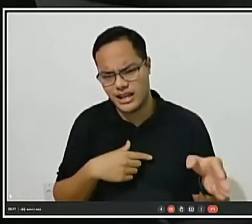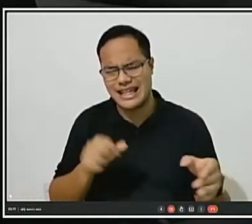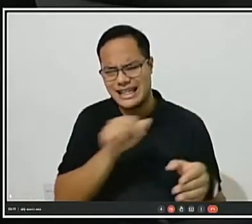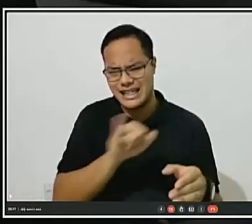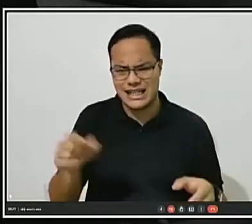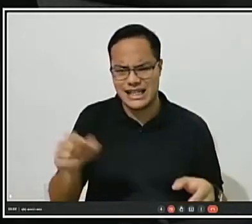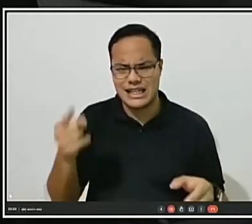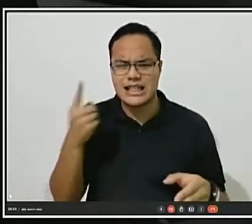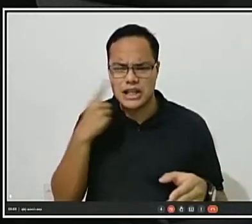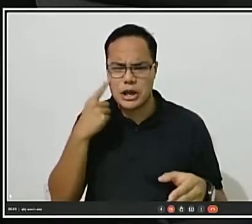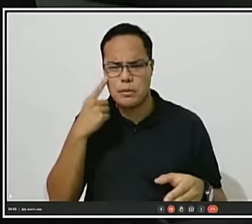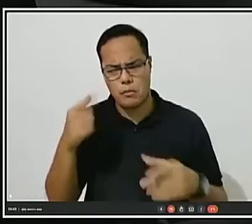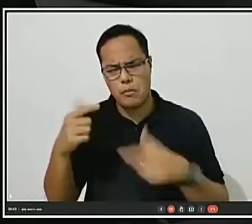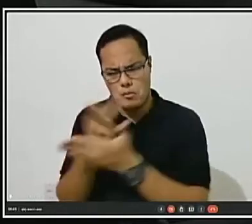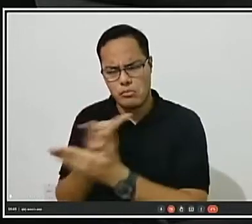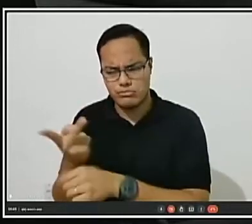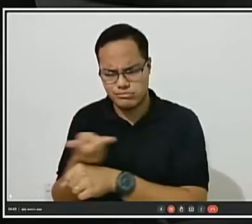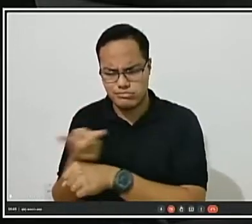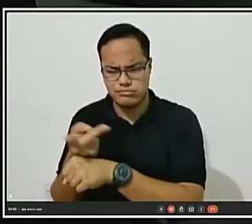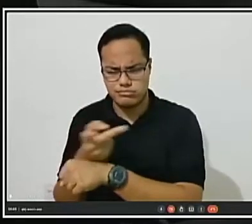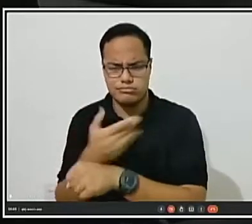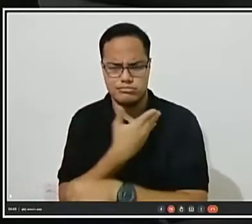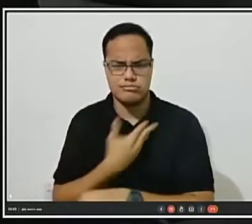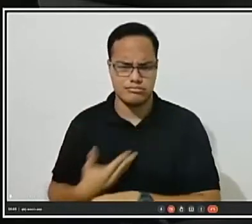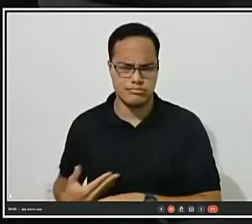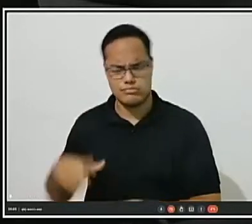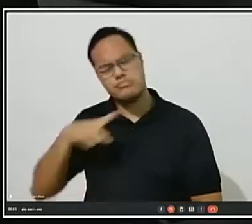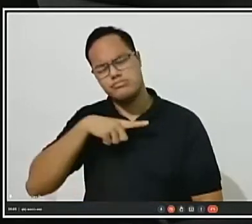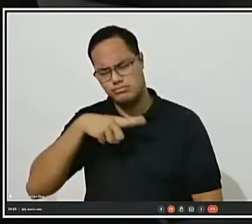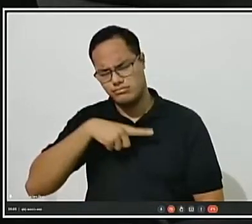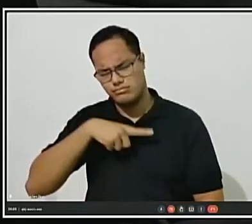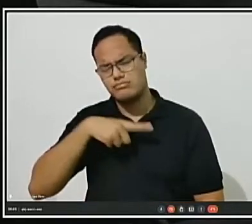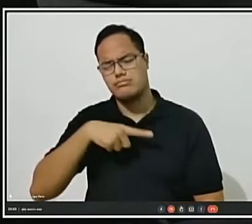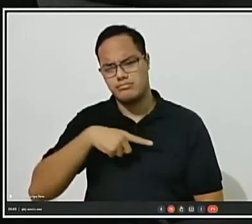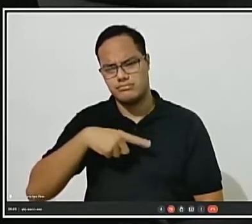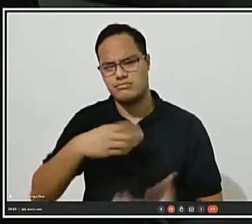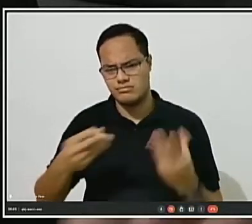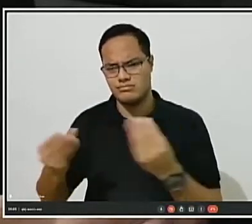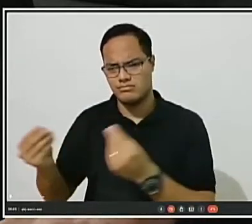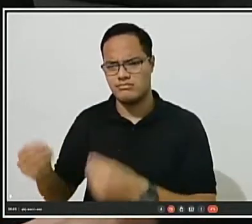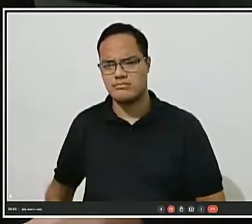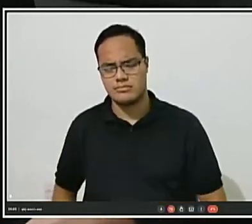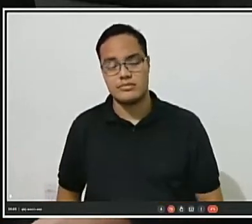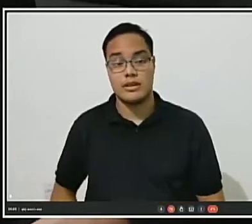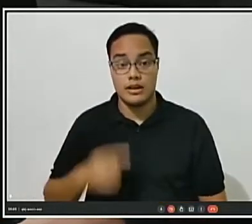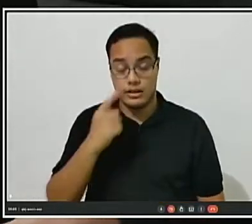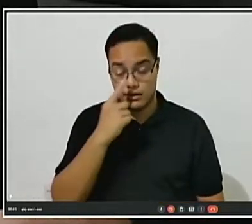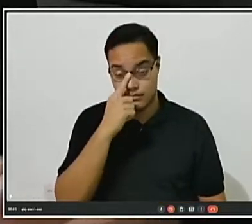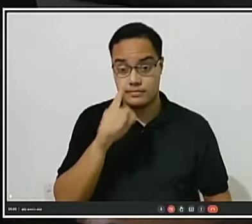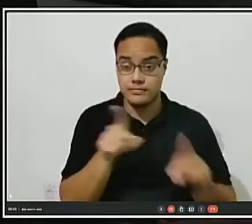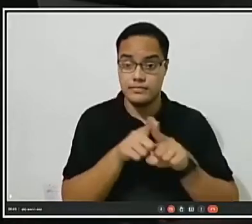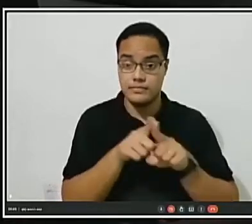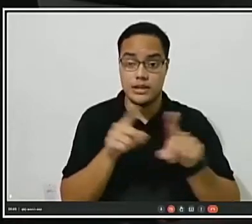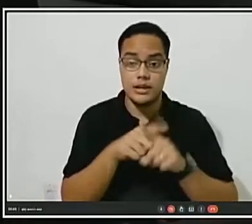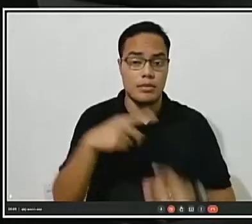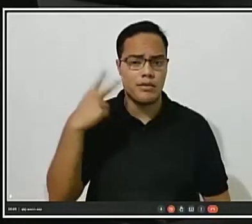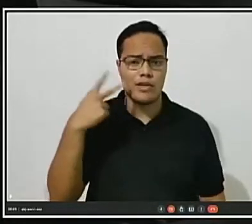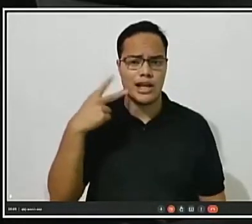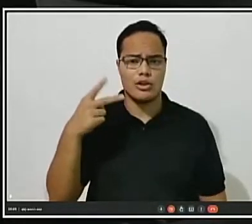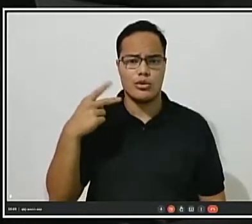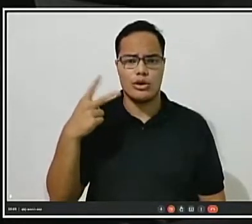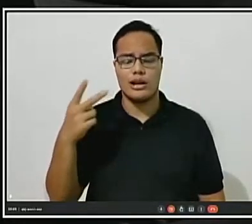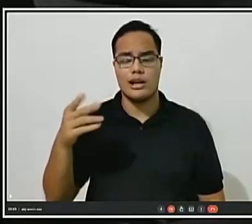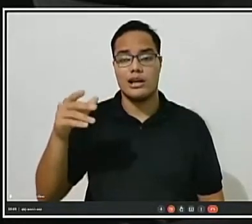excede o tempo aí. Mas, enfim, e até na fala da vereadora do PT, eu